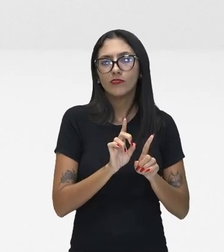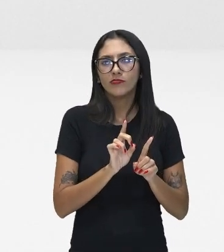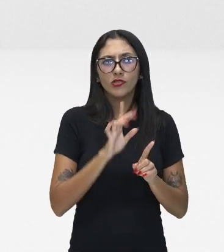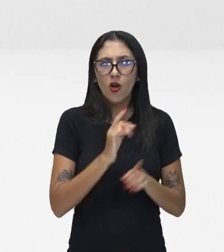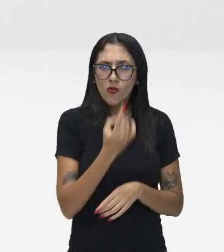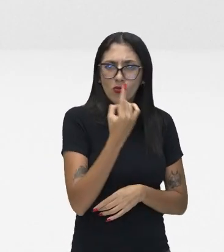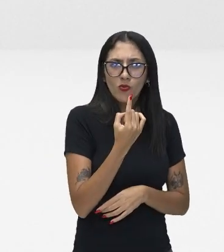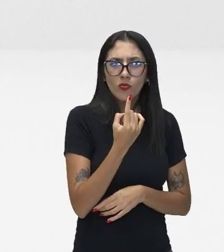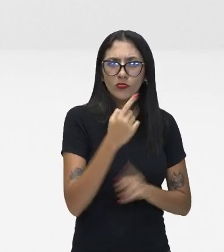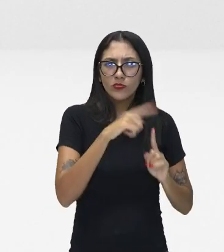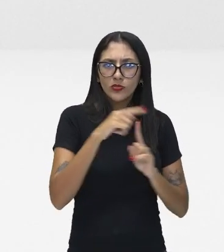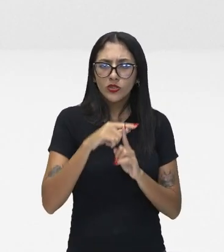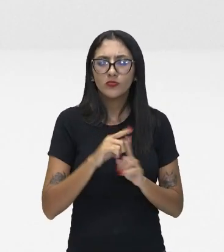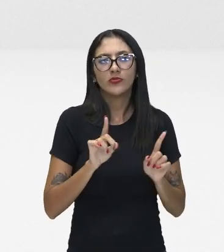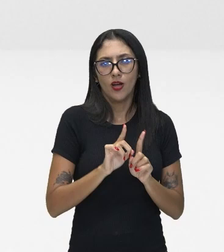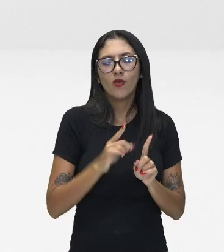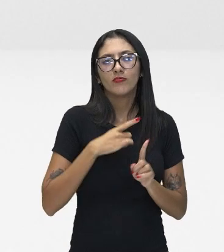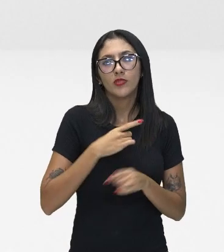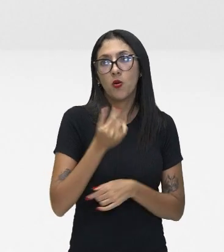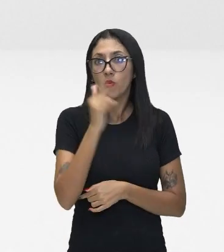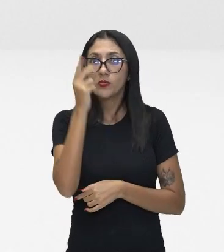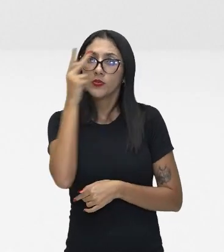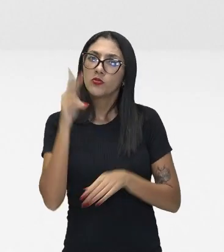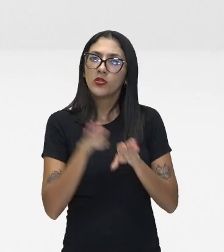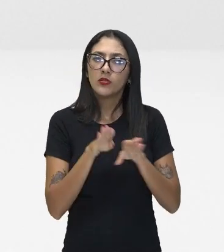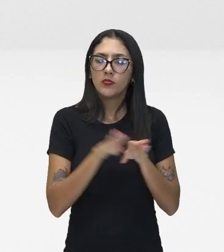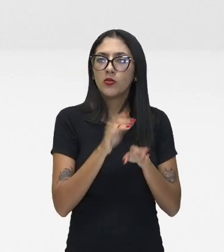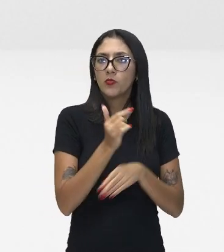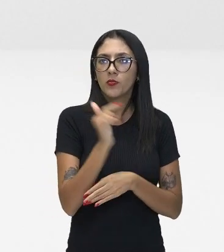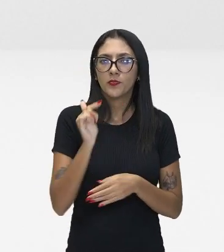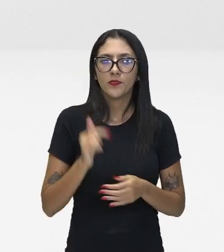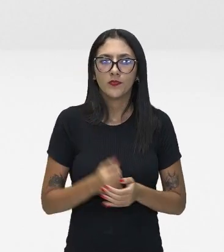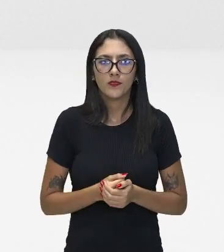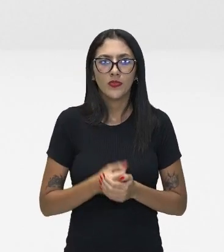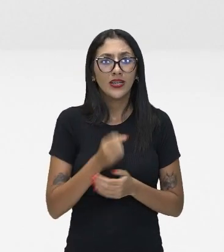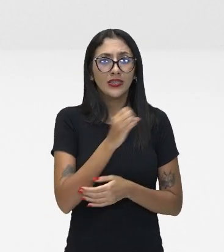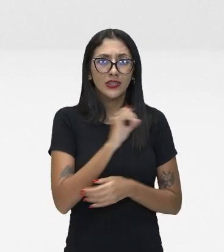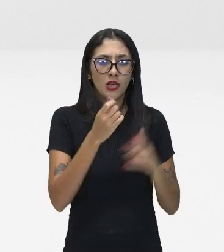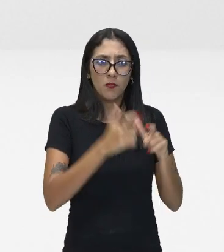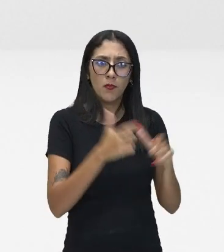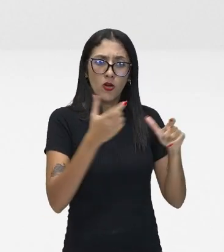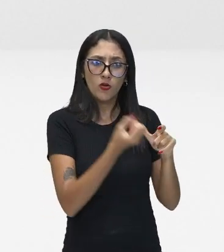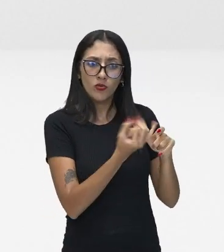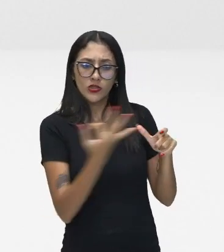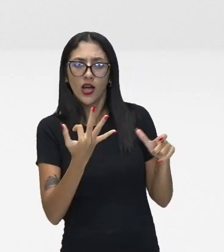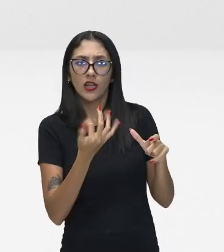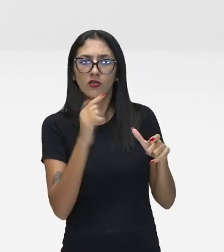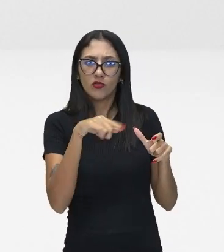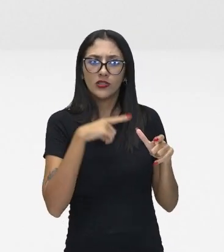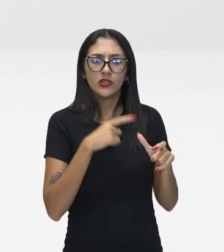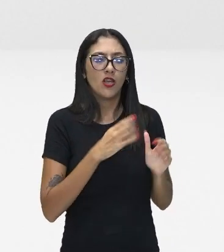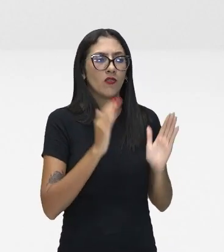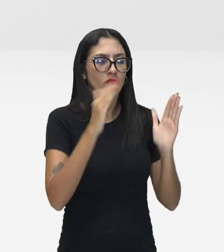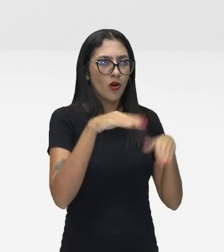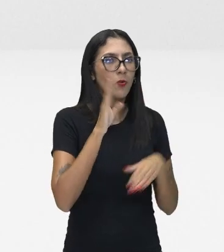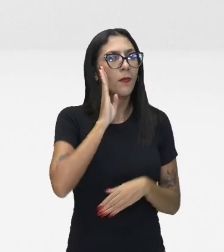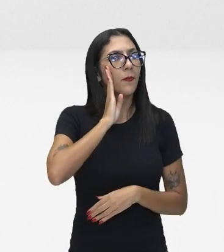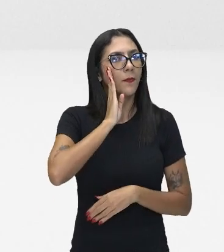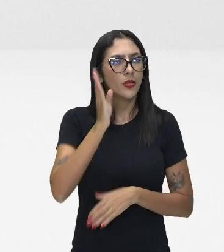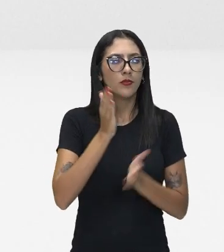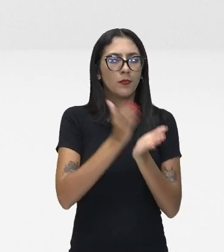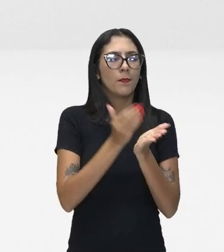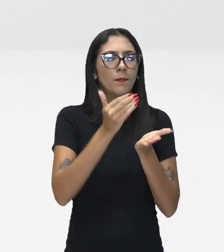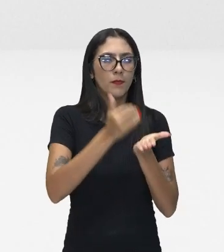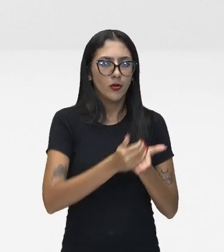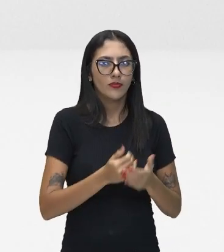agradar outras pessoas. Só que, se a maioria respondeu bolo, você vai preparar mais bolo. Exatamente. Se